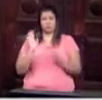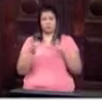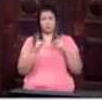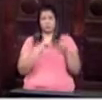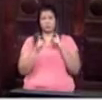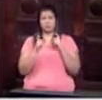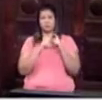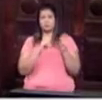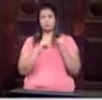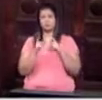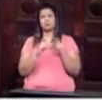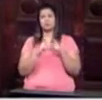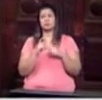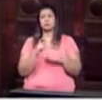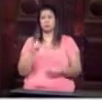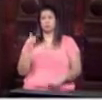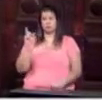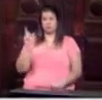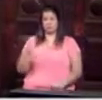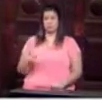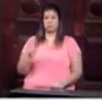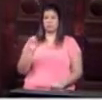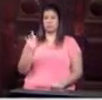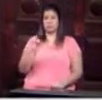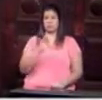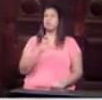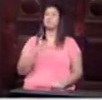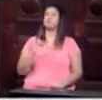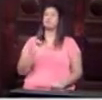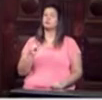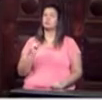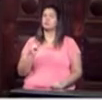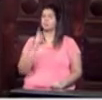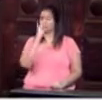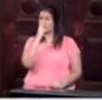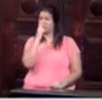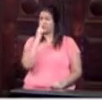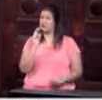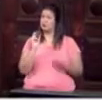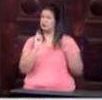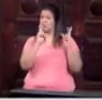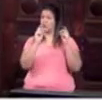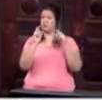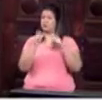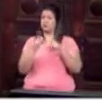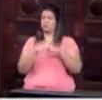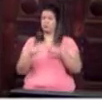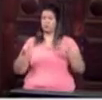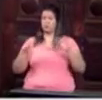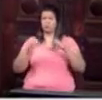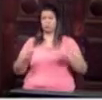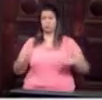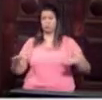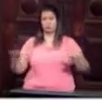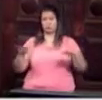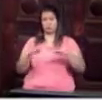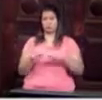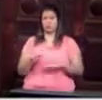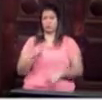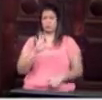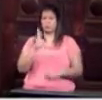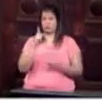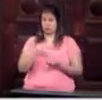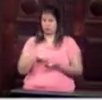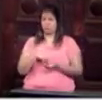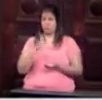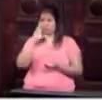fica até ambíguo, deputada Marta Rocha, que parece até que são importações em geral. Na verdade, o relator na